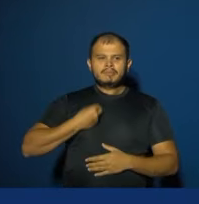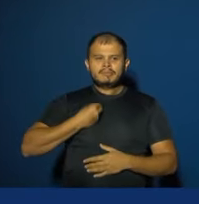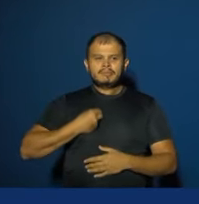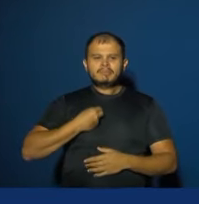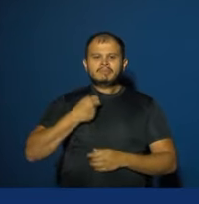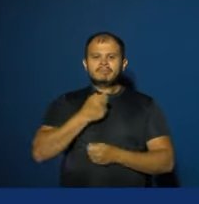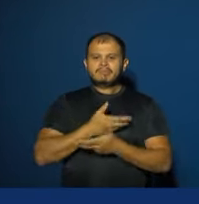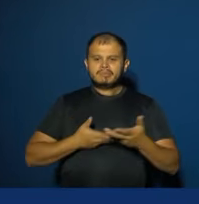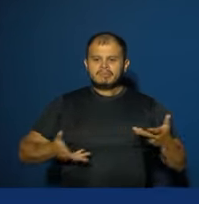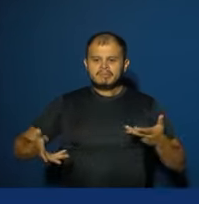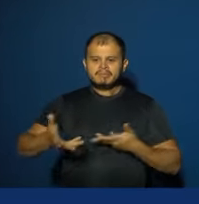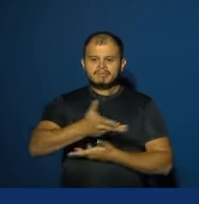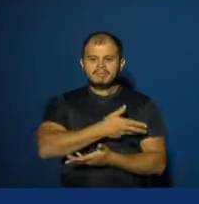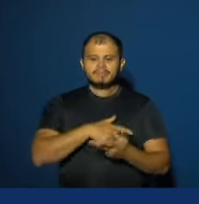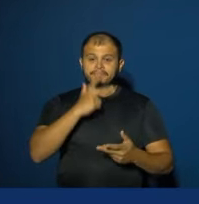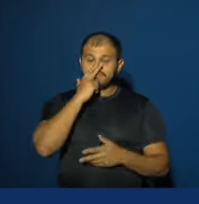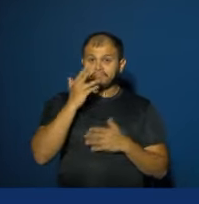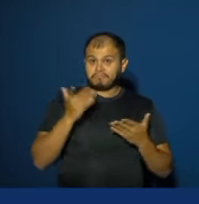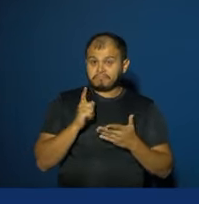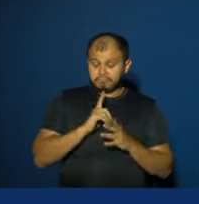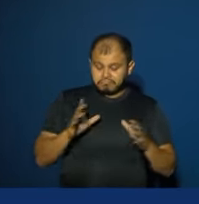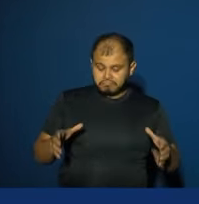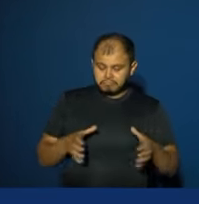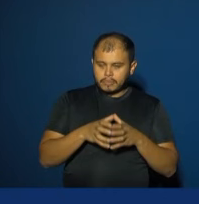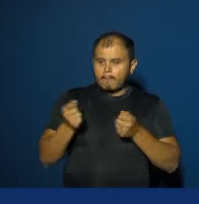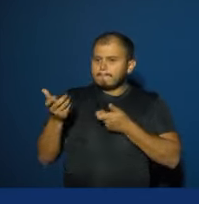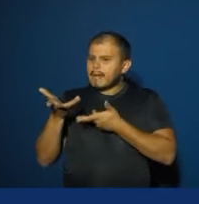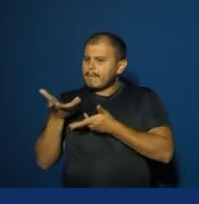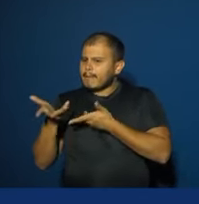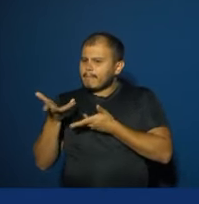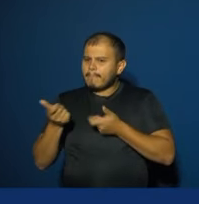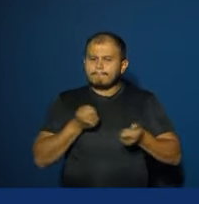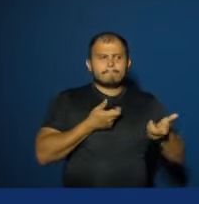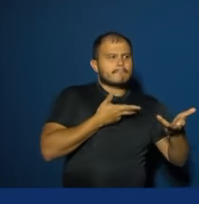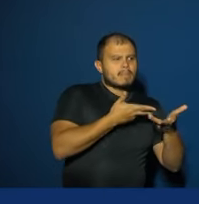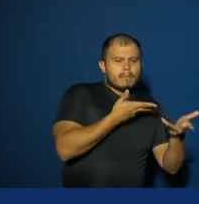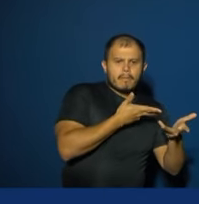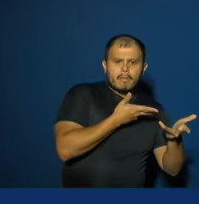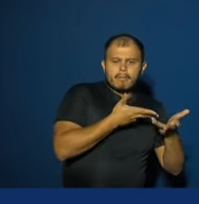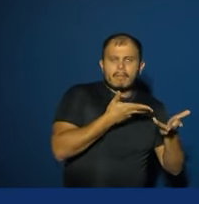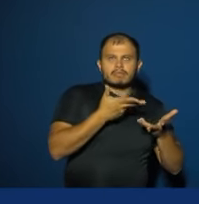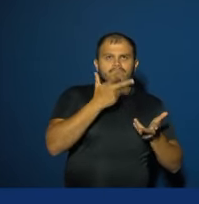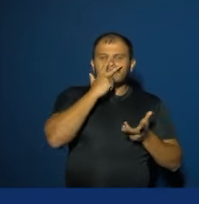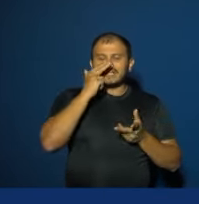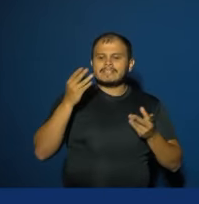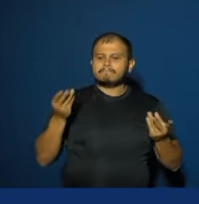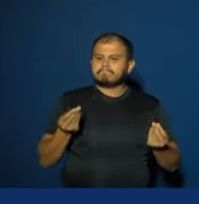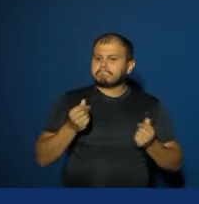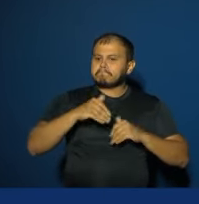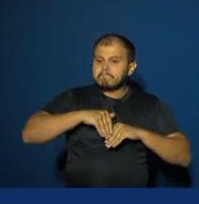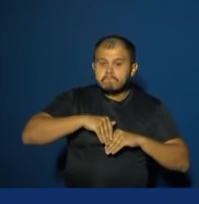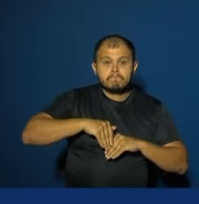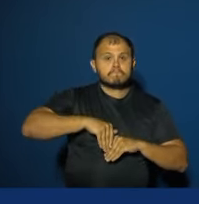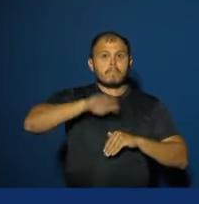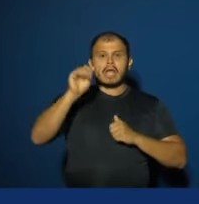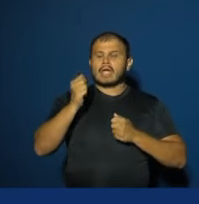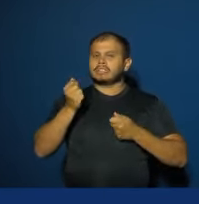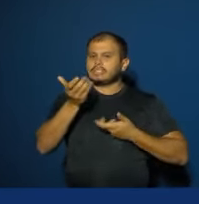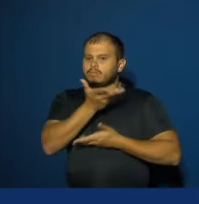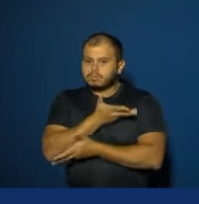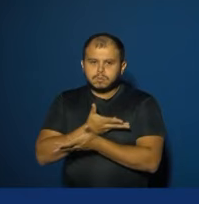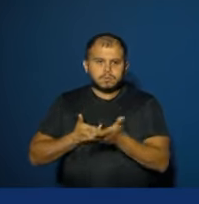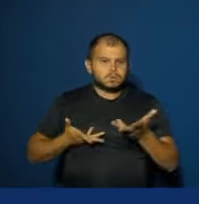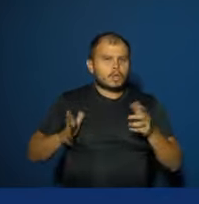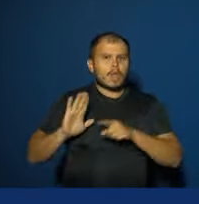troca hoje entre os times de uma forma que é muito mais eh colaborativa